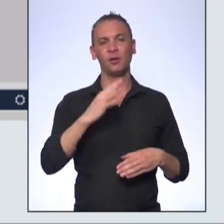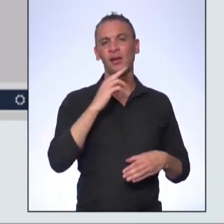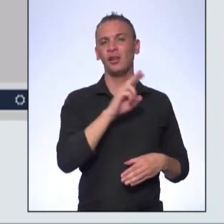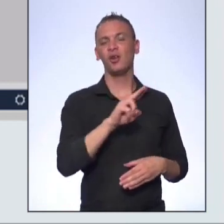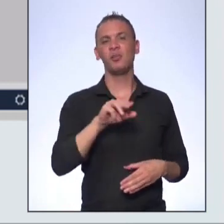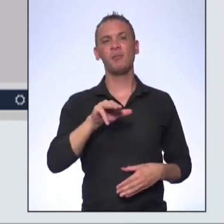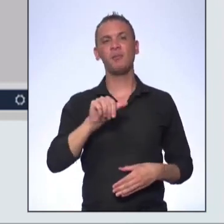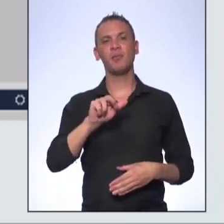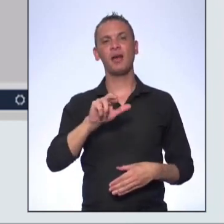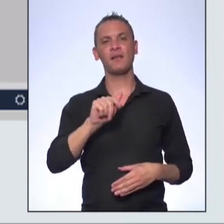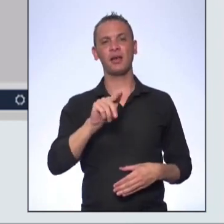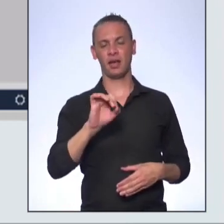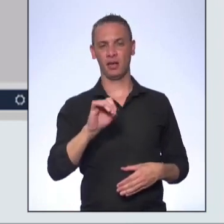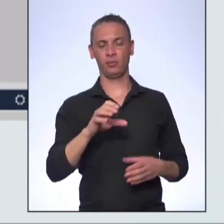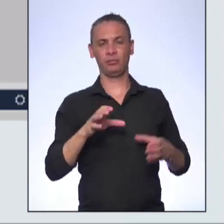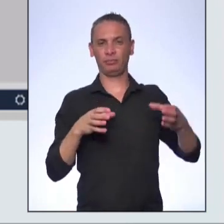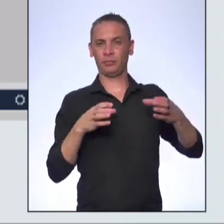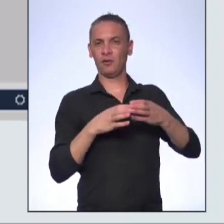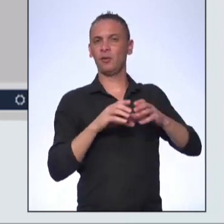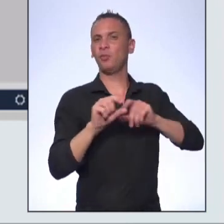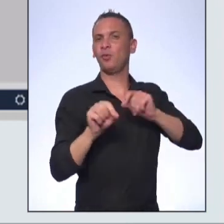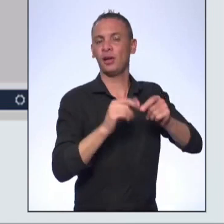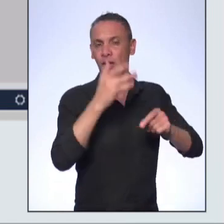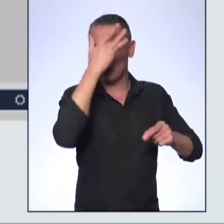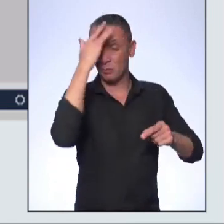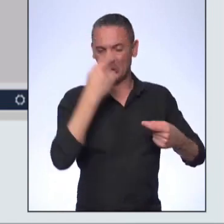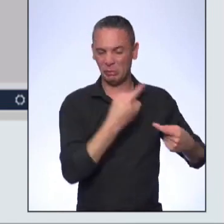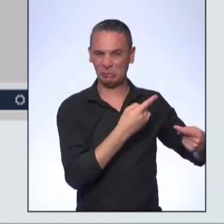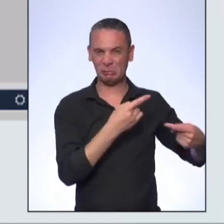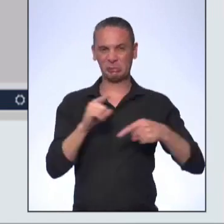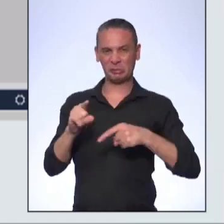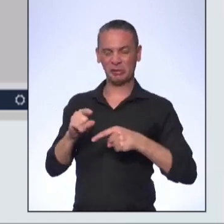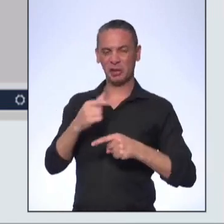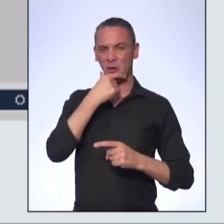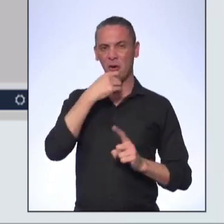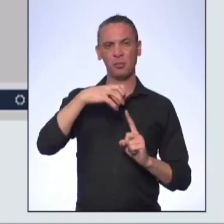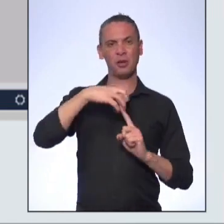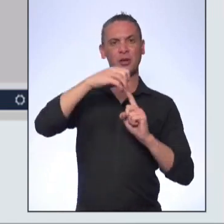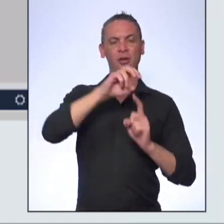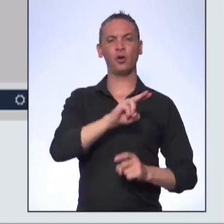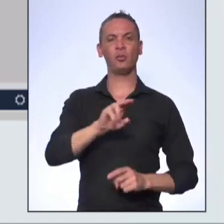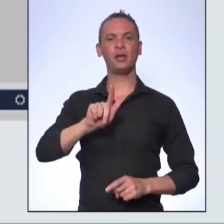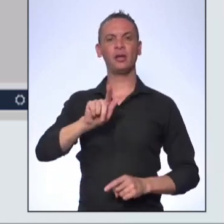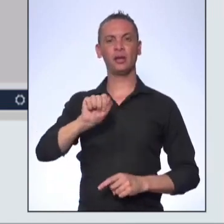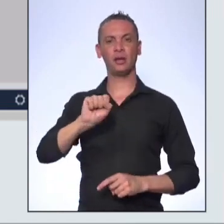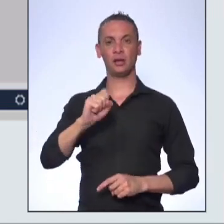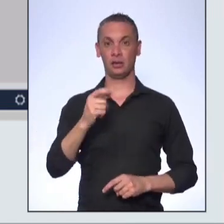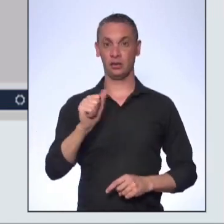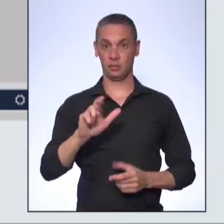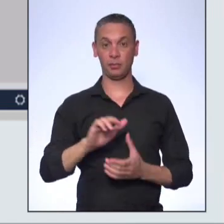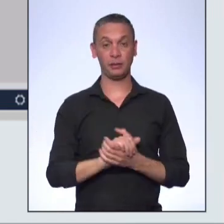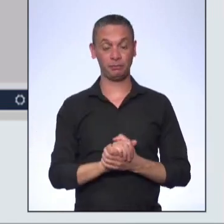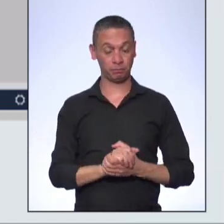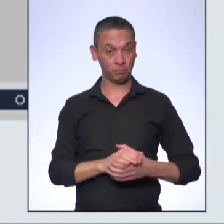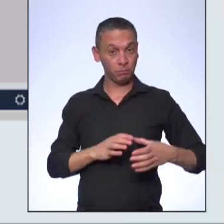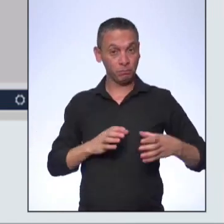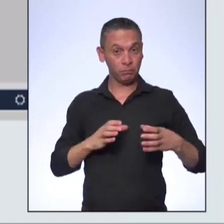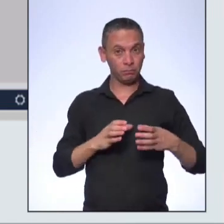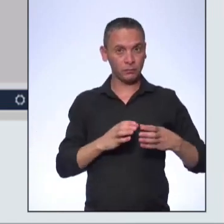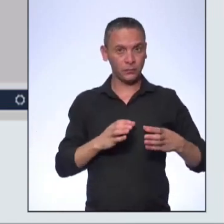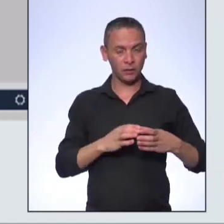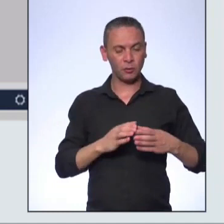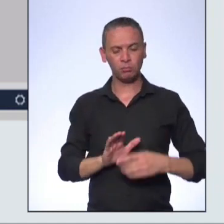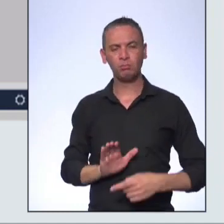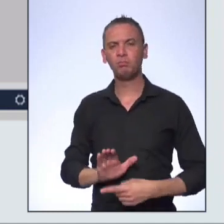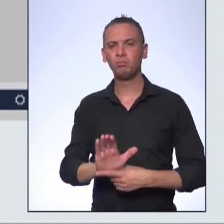Esse grupo era formado pelos opositores liderados por Gaspar Silveira Martins. Os federalistas eram